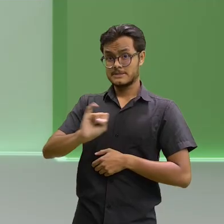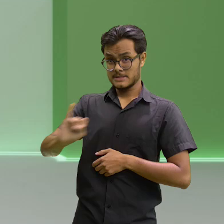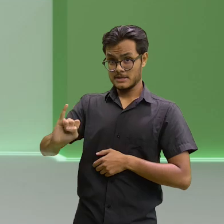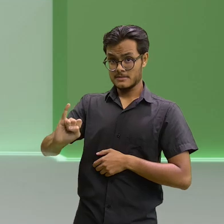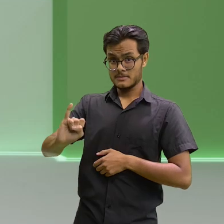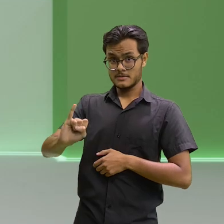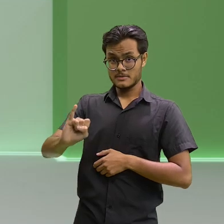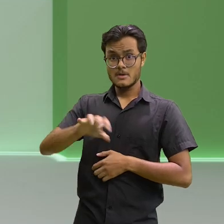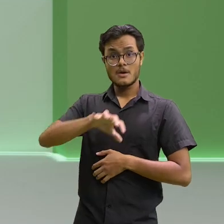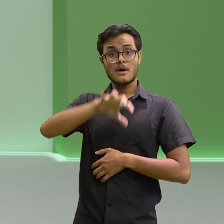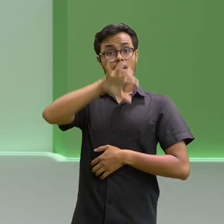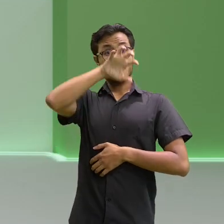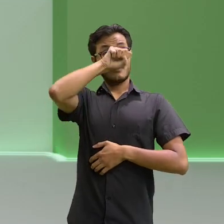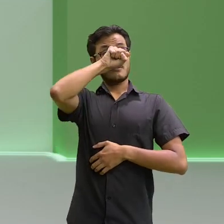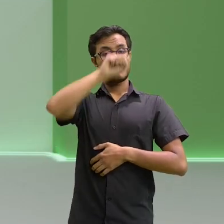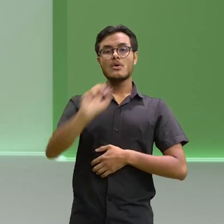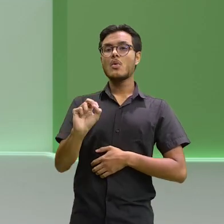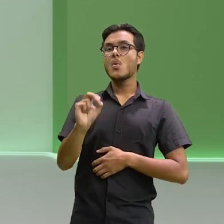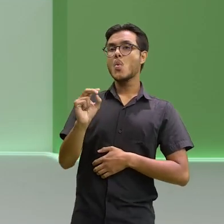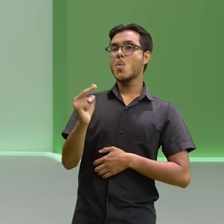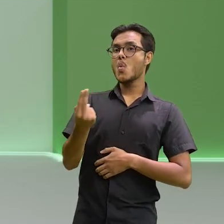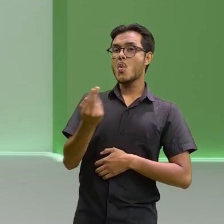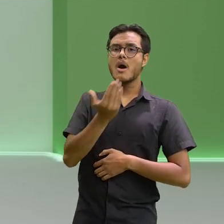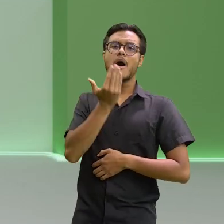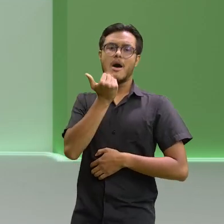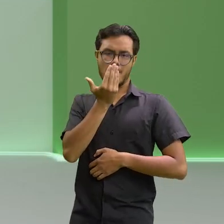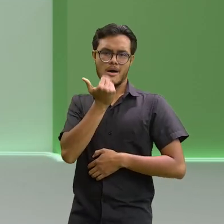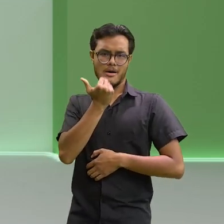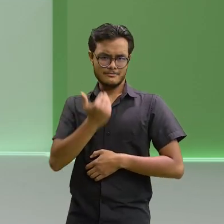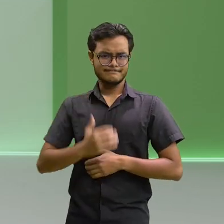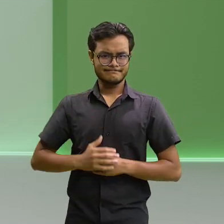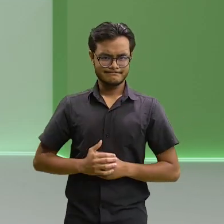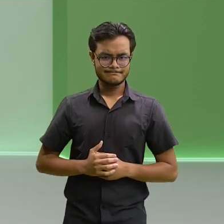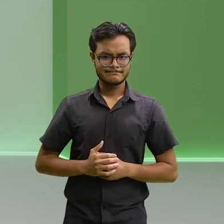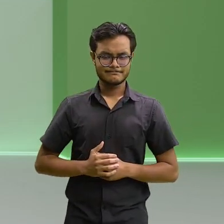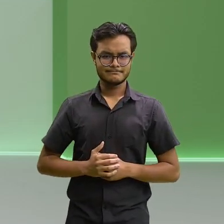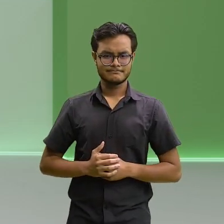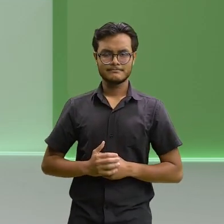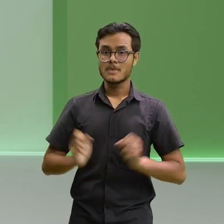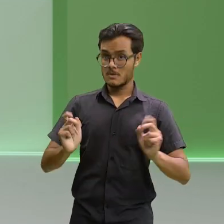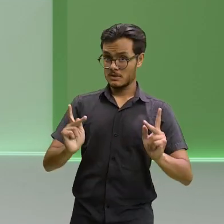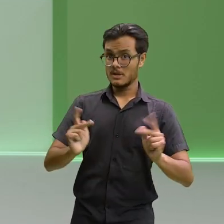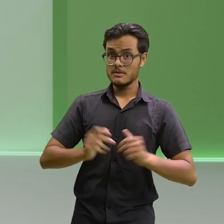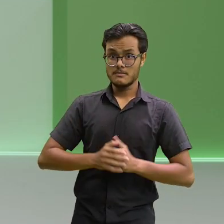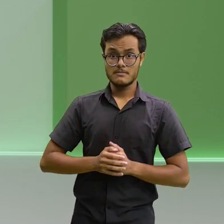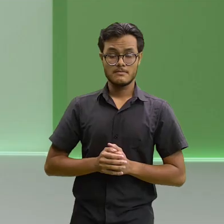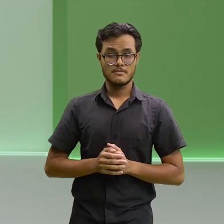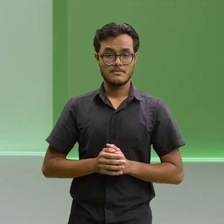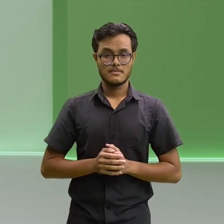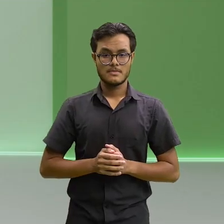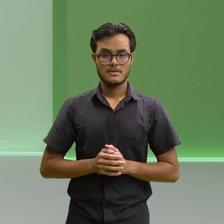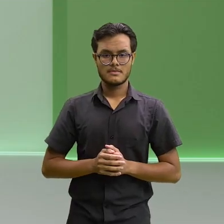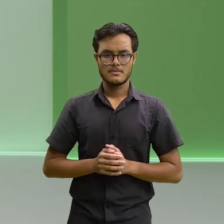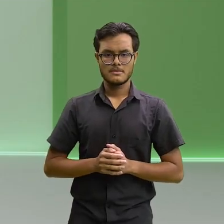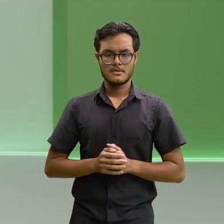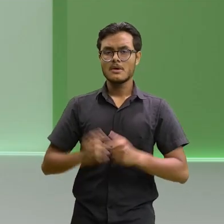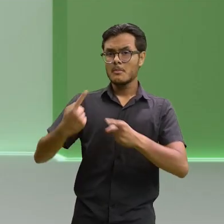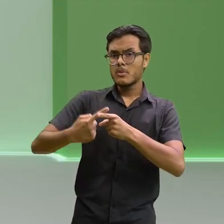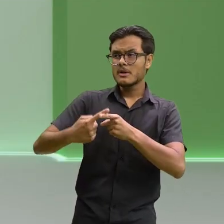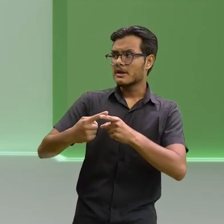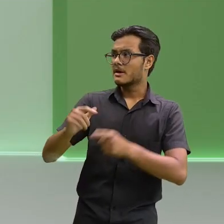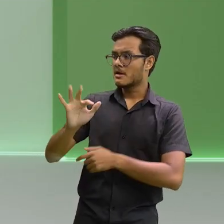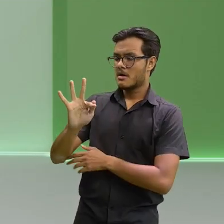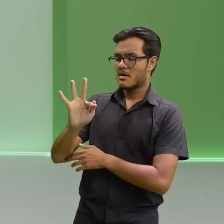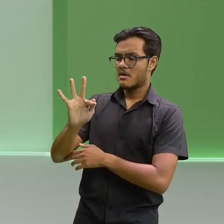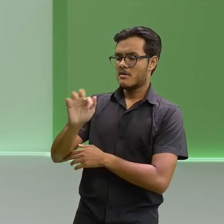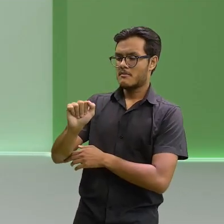exatamente o que vai acontecer na mecânica de deglutição e respiração. Porque a faringe é um